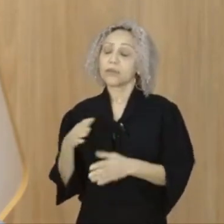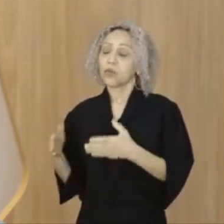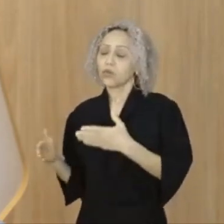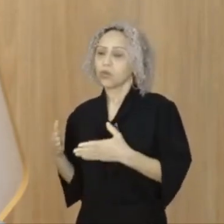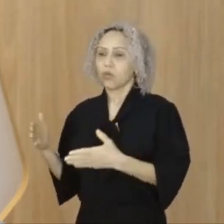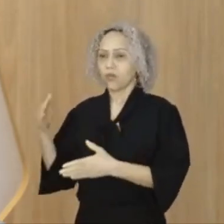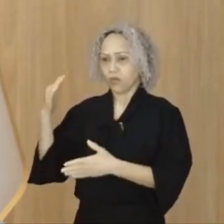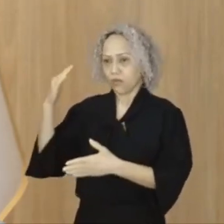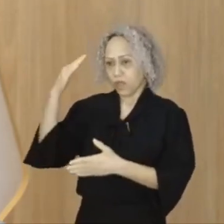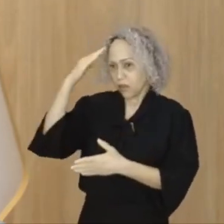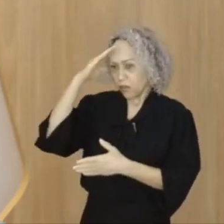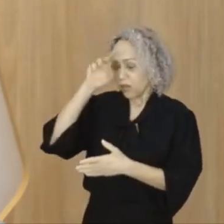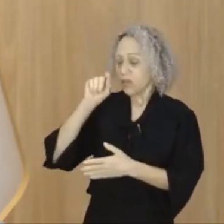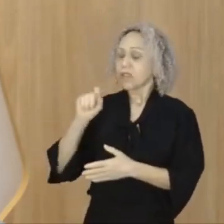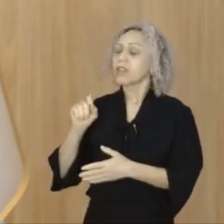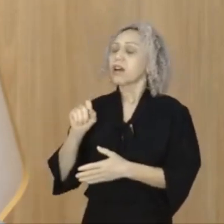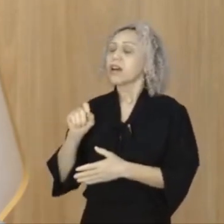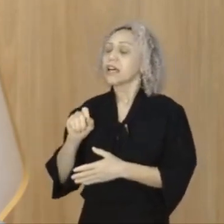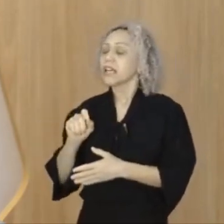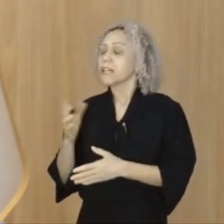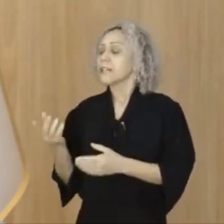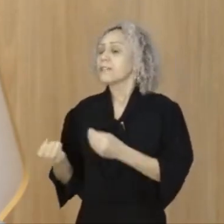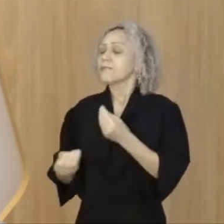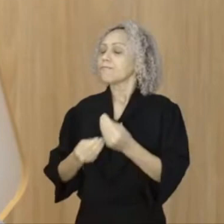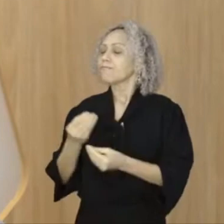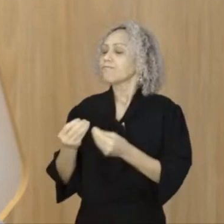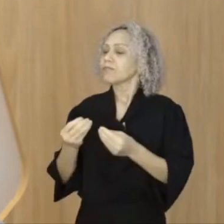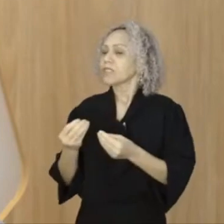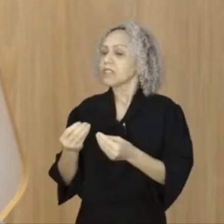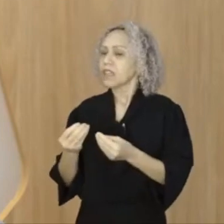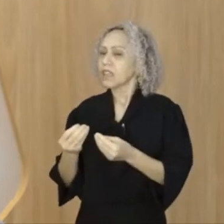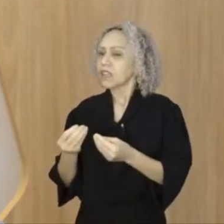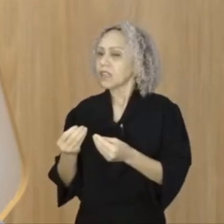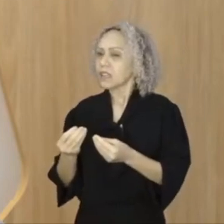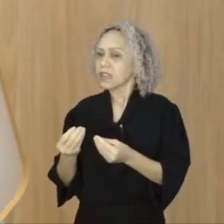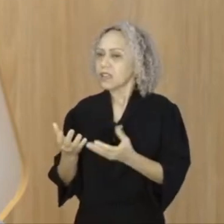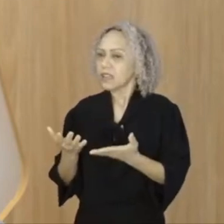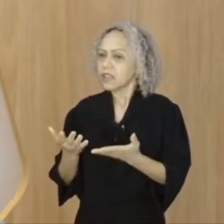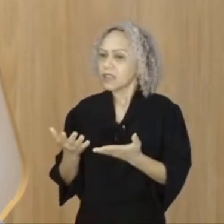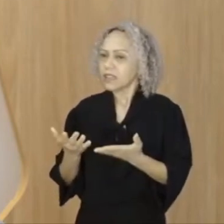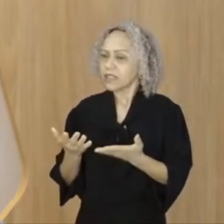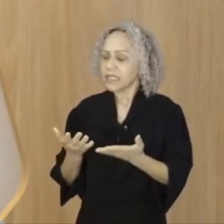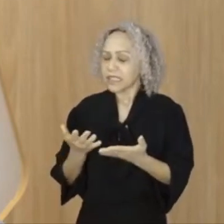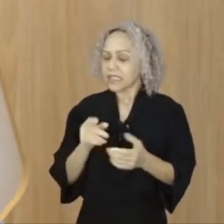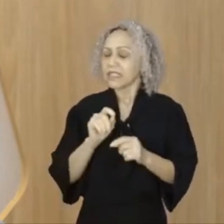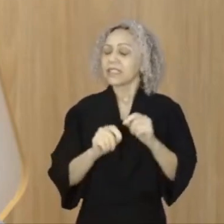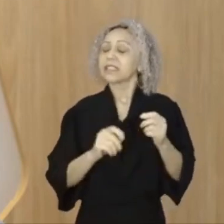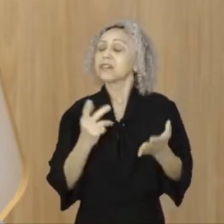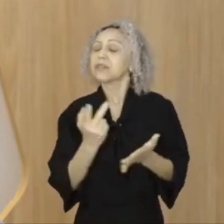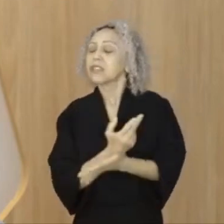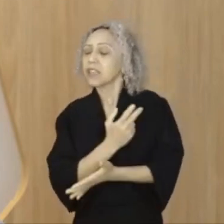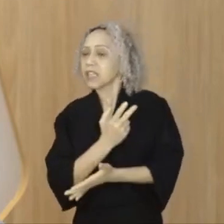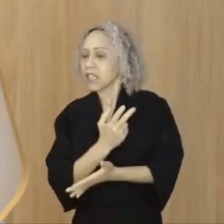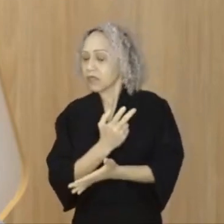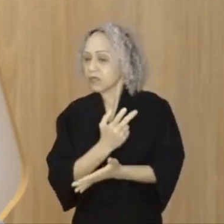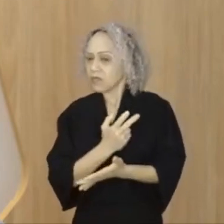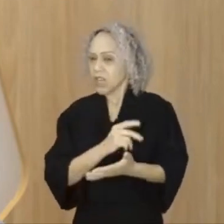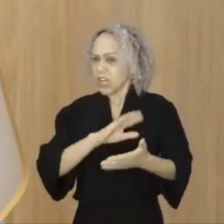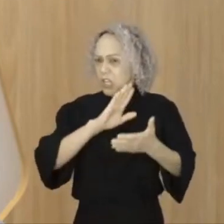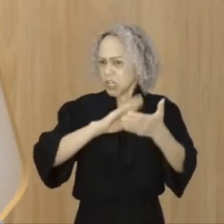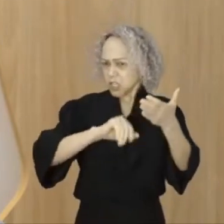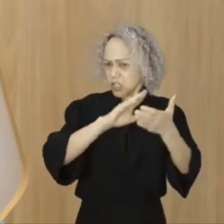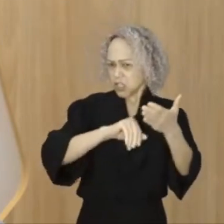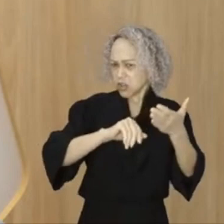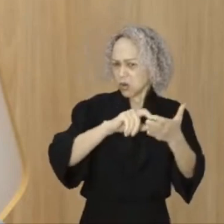que está quebrado dá 18.500 regime especial tributário. E é para os amigos, não tem critério. Agora não. A legislação